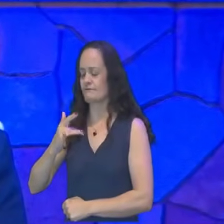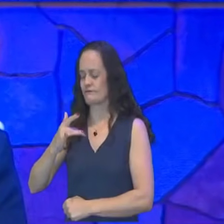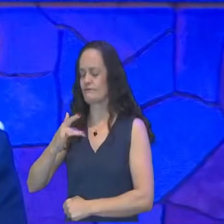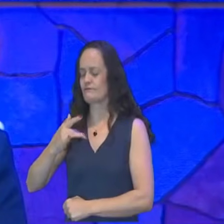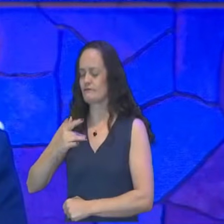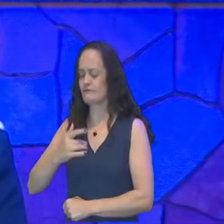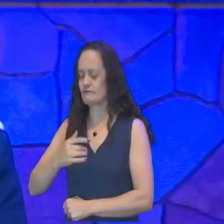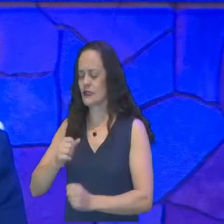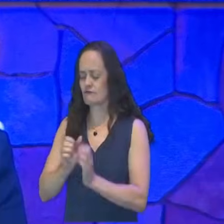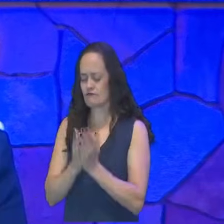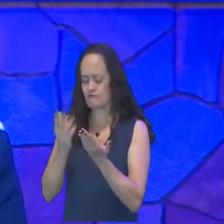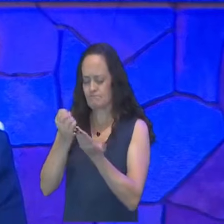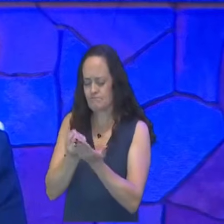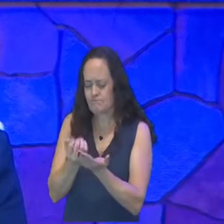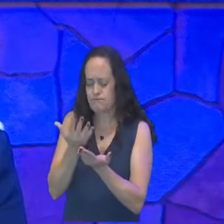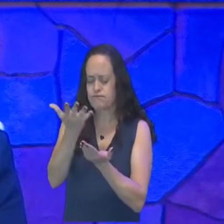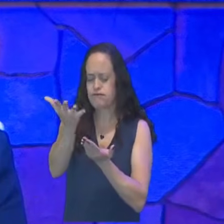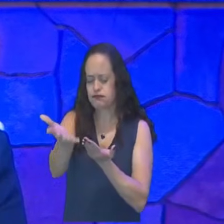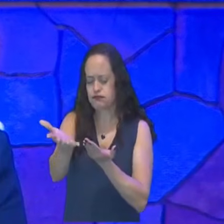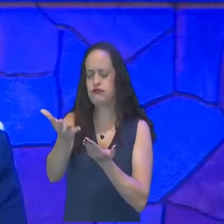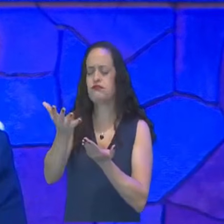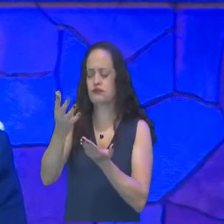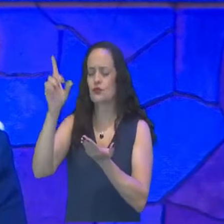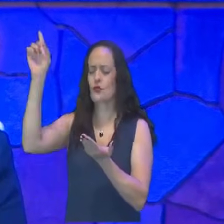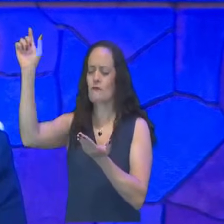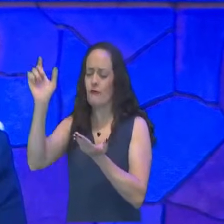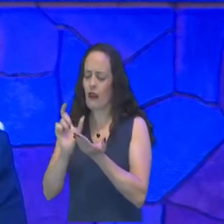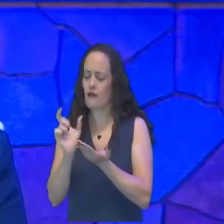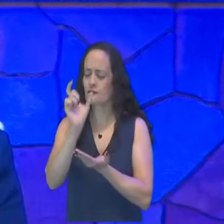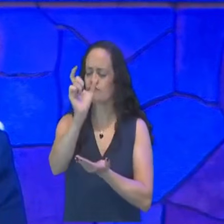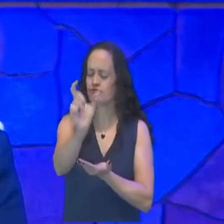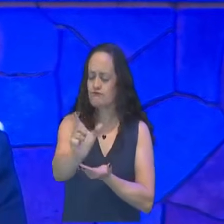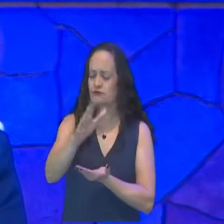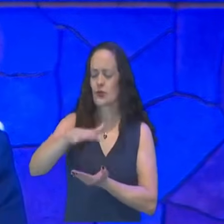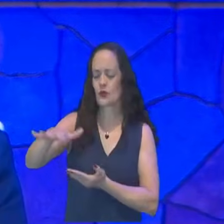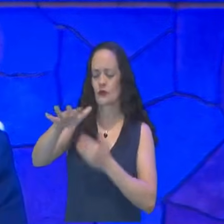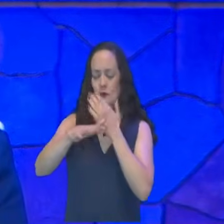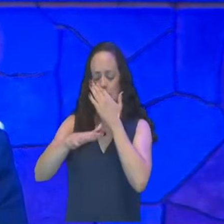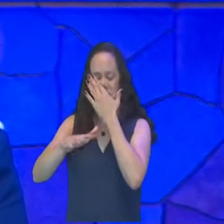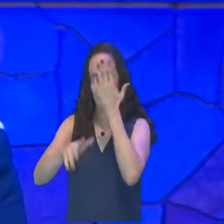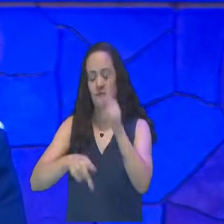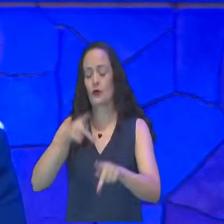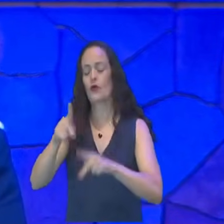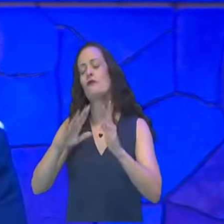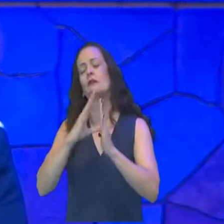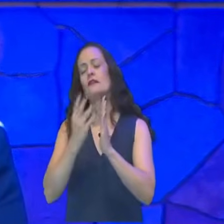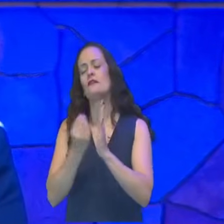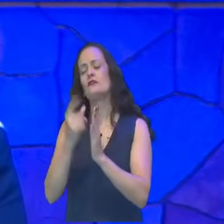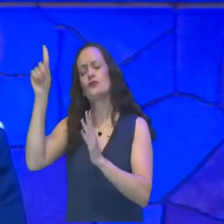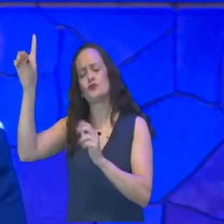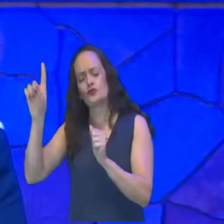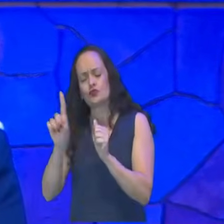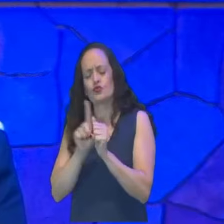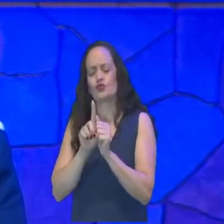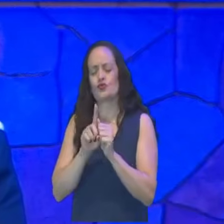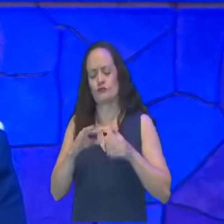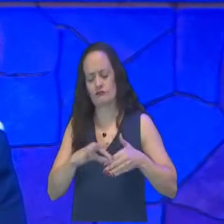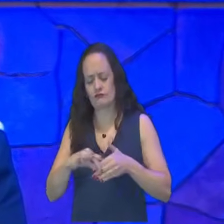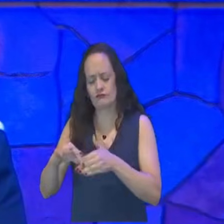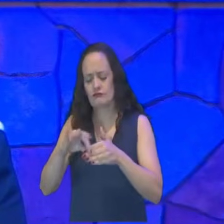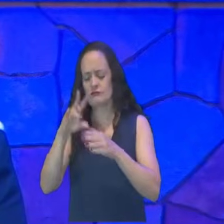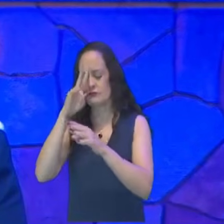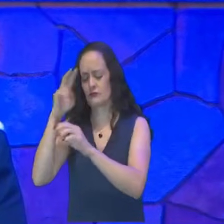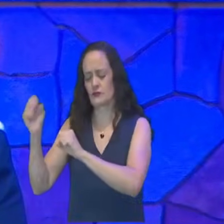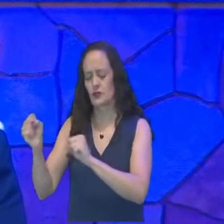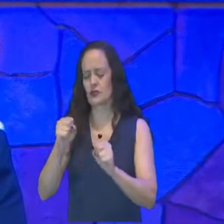ó Pai, das Escrituras, a sua voz, a sua mensagem para o teu povo, ó Pai, para a tua igreja. Fique conosco e nos conduza pelo poder